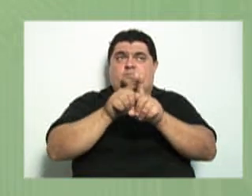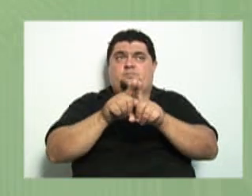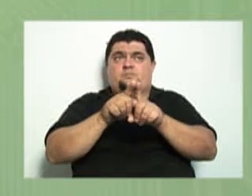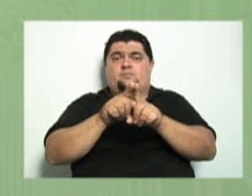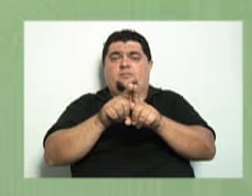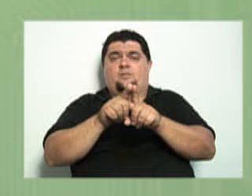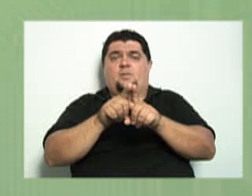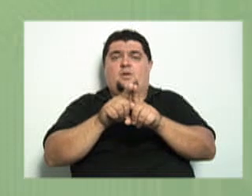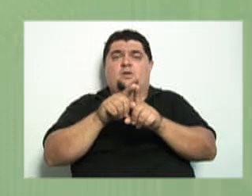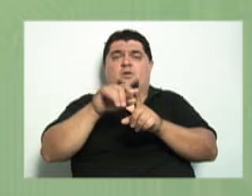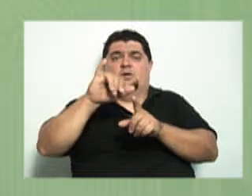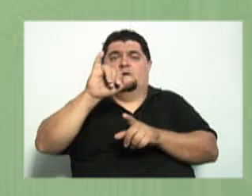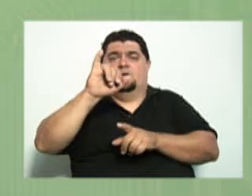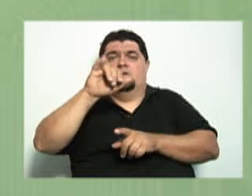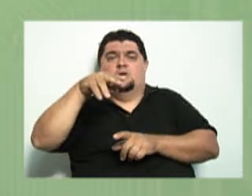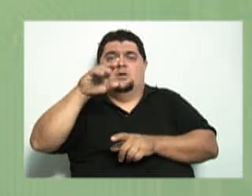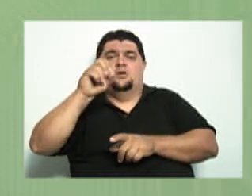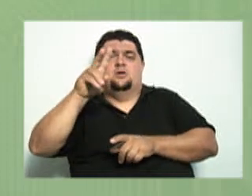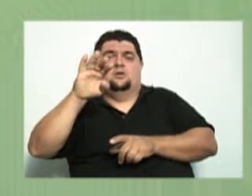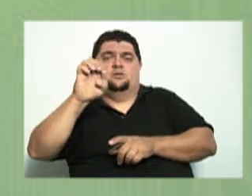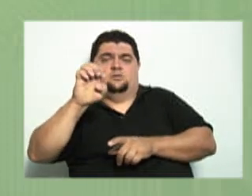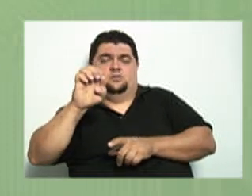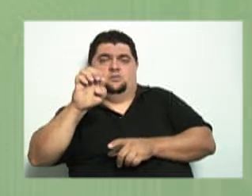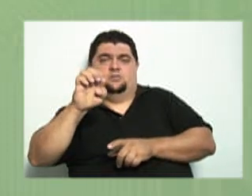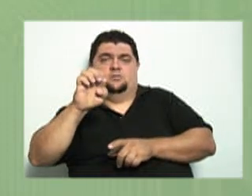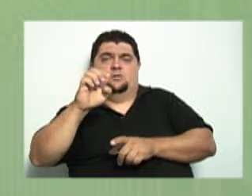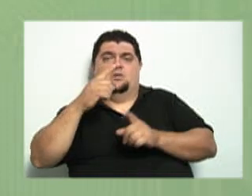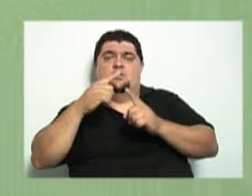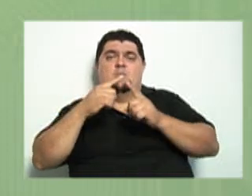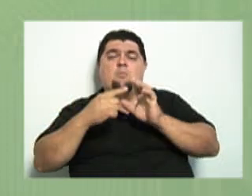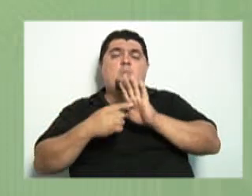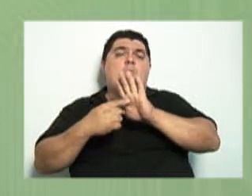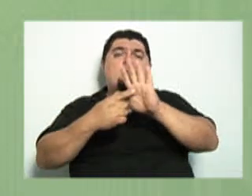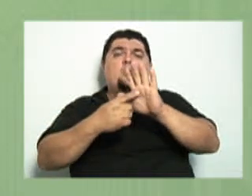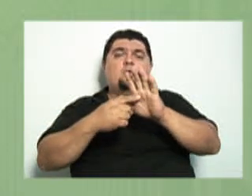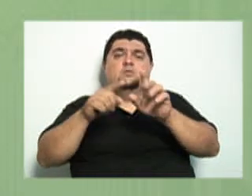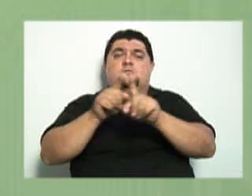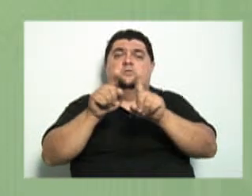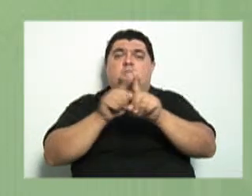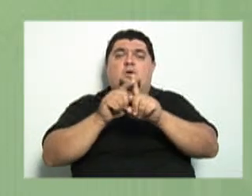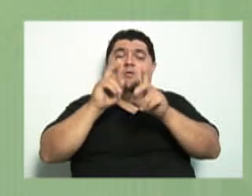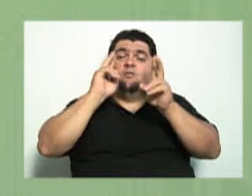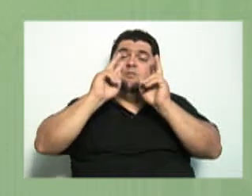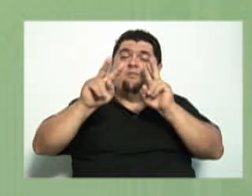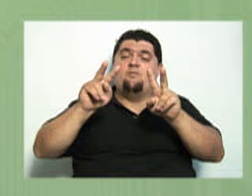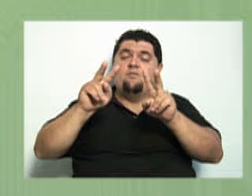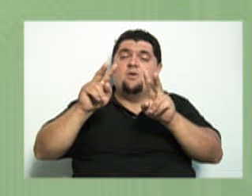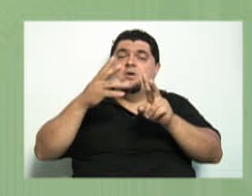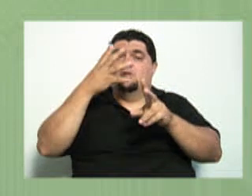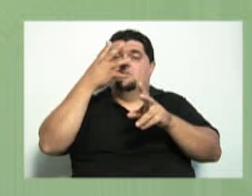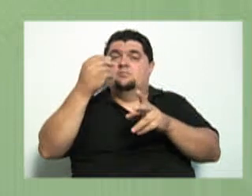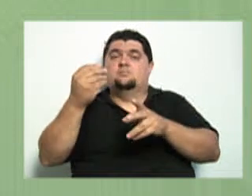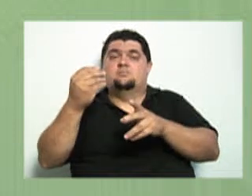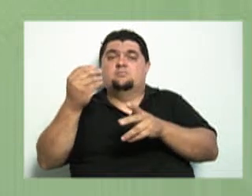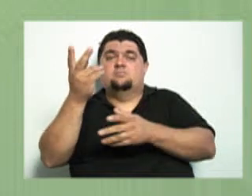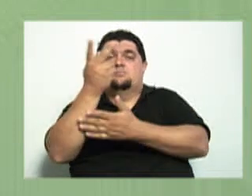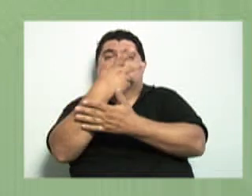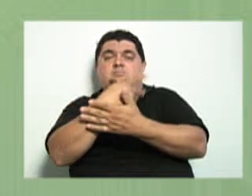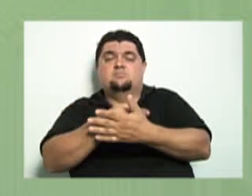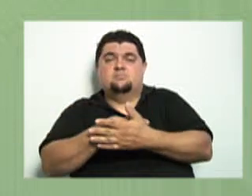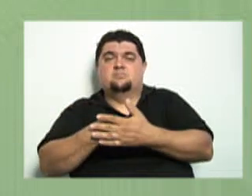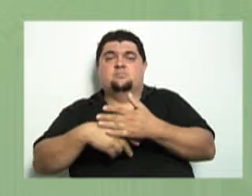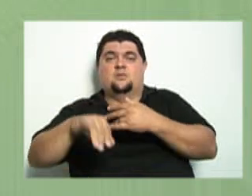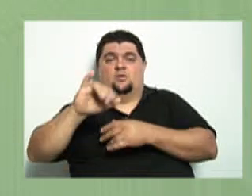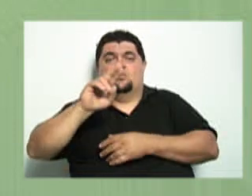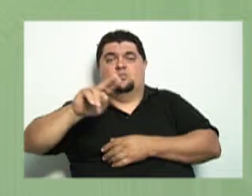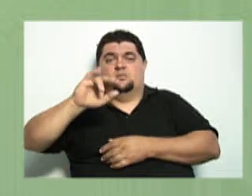índice desenvolvido para graduar imagens quando a gente utiliza o IDH. Aqui eu